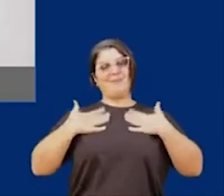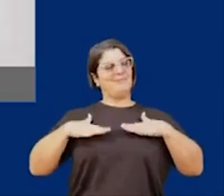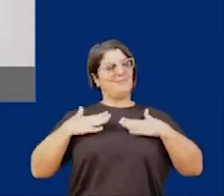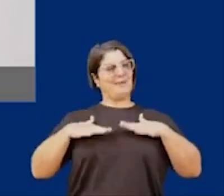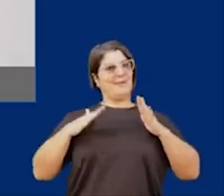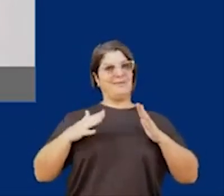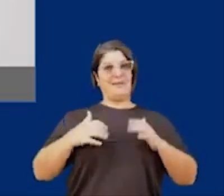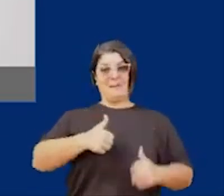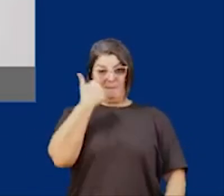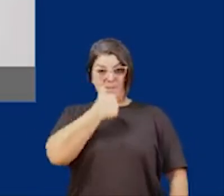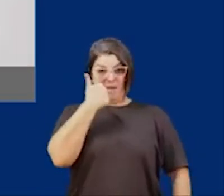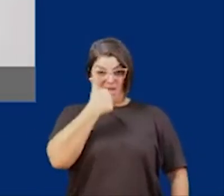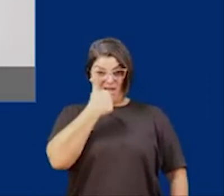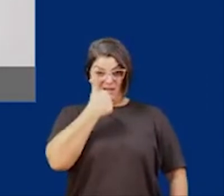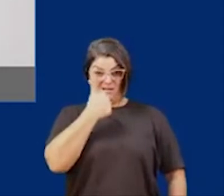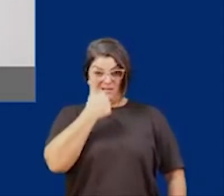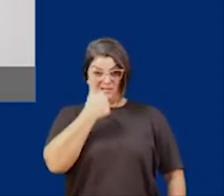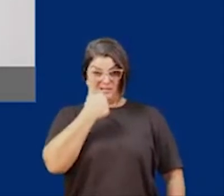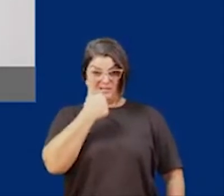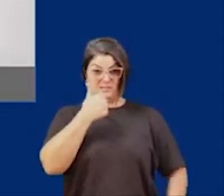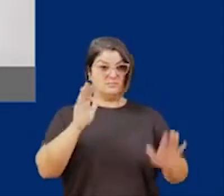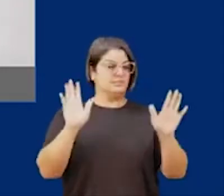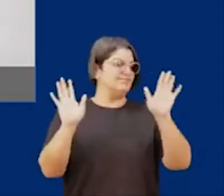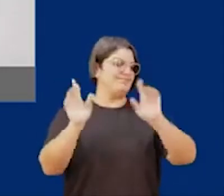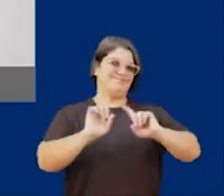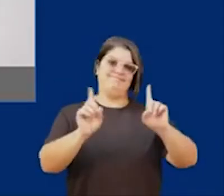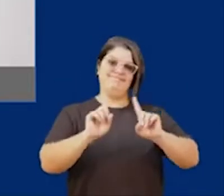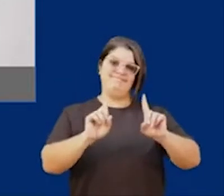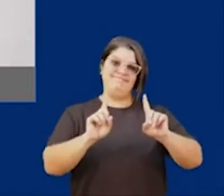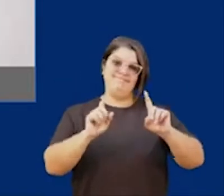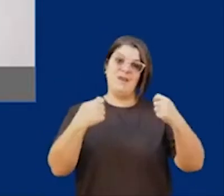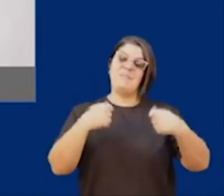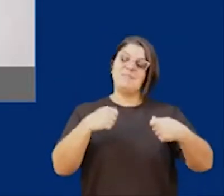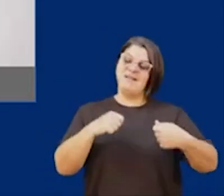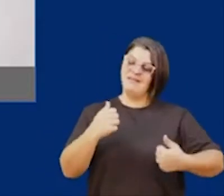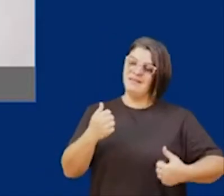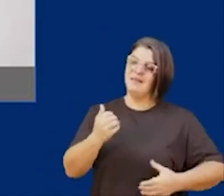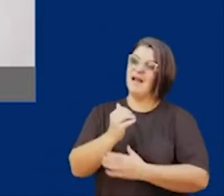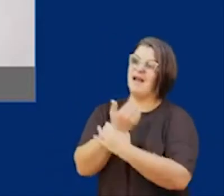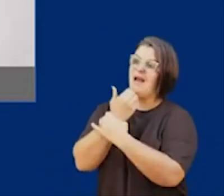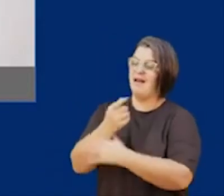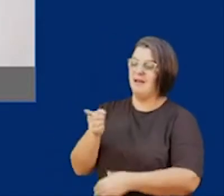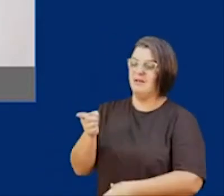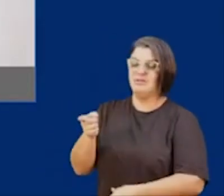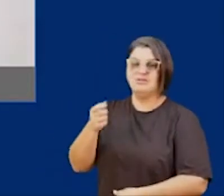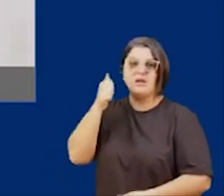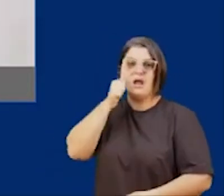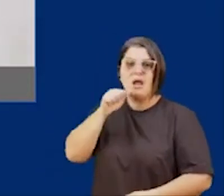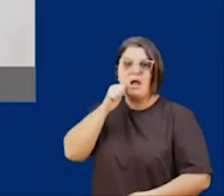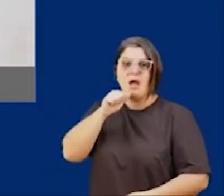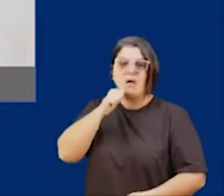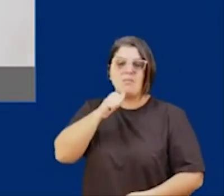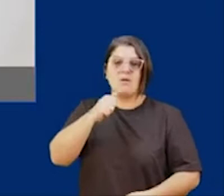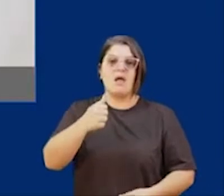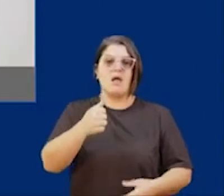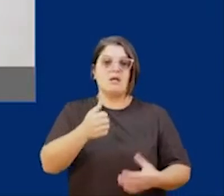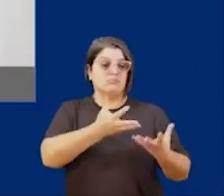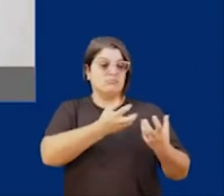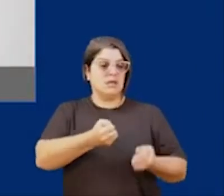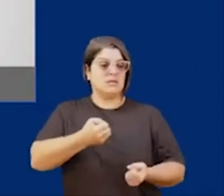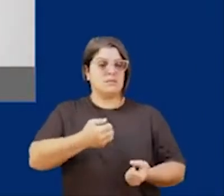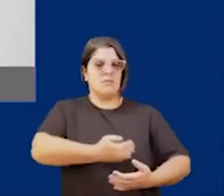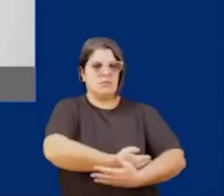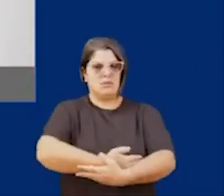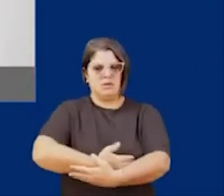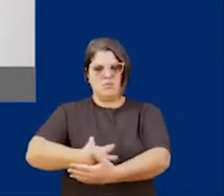é um imprint, precisa garantir que essa mulher que recebeu esse bebê na mama na primeira vez seja acolhida